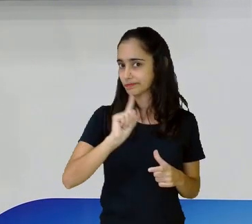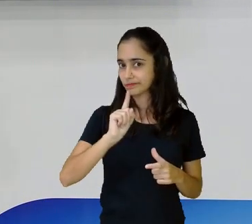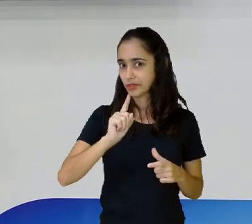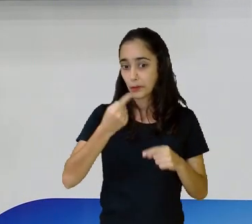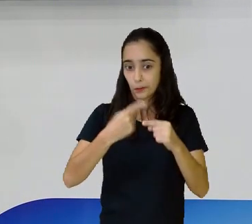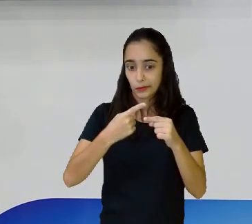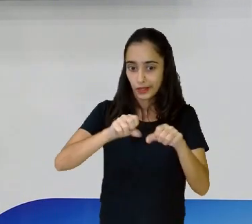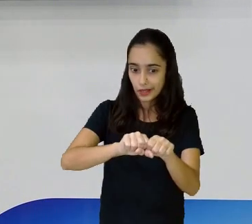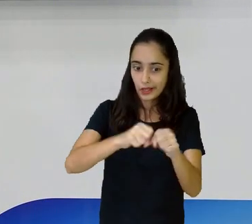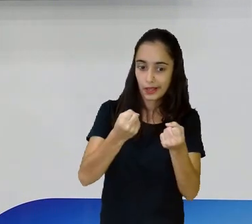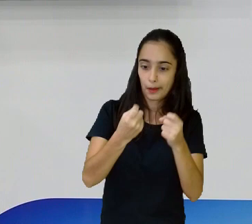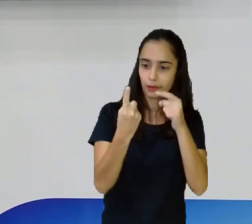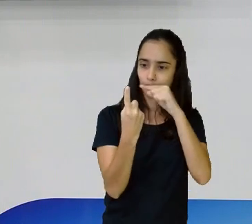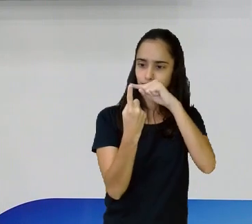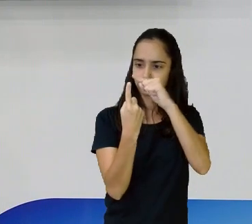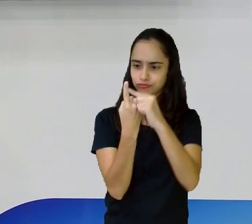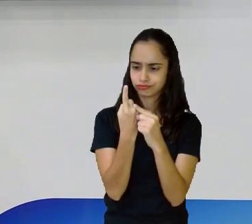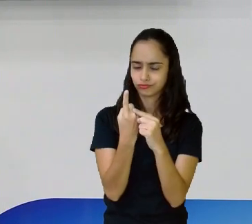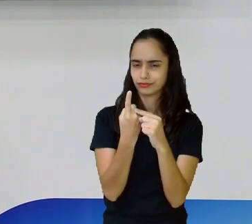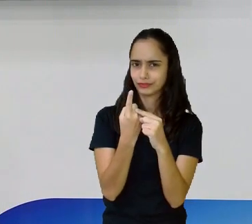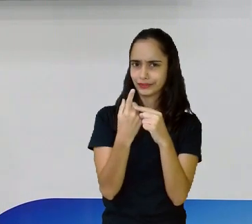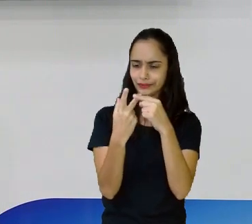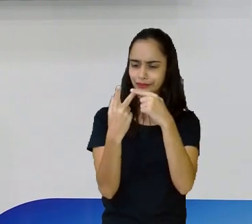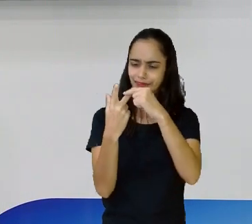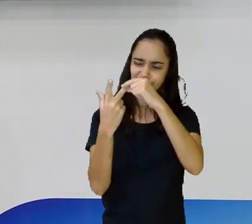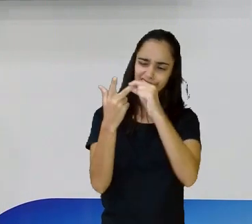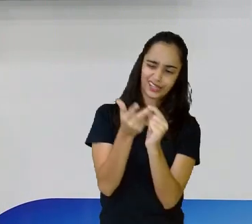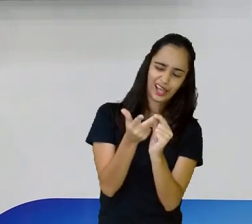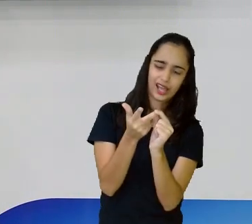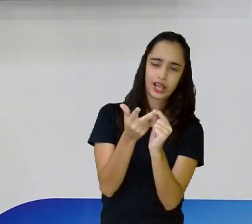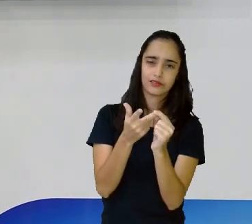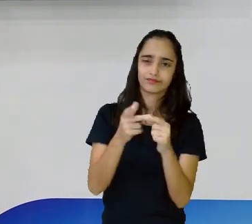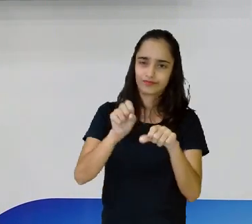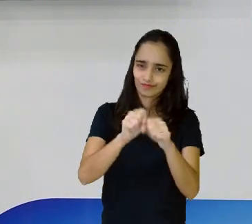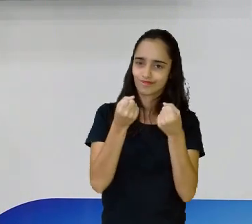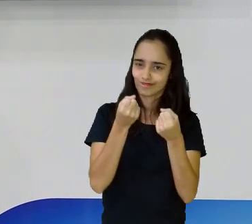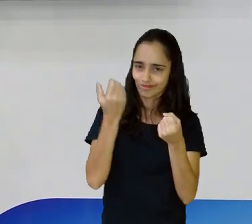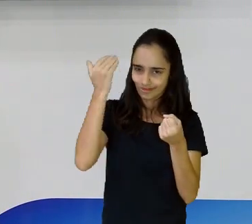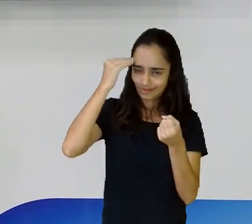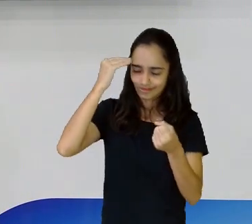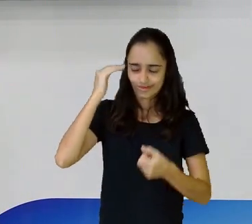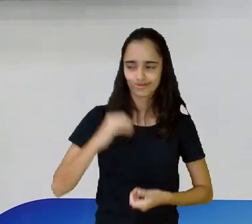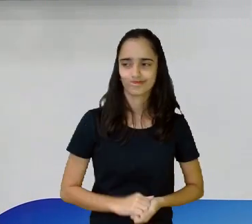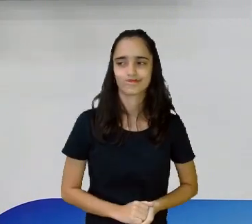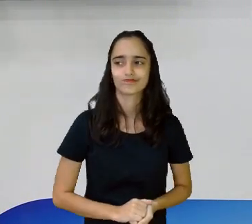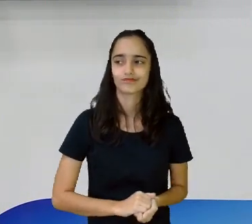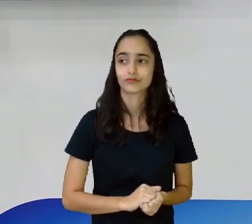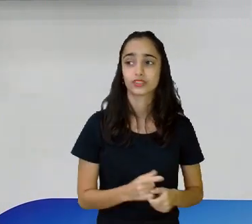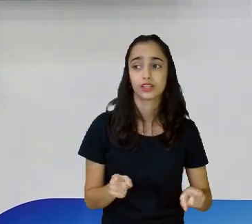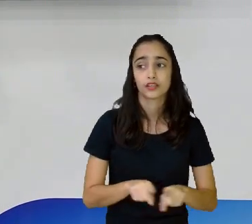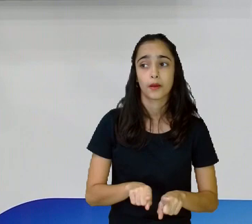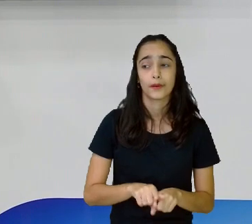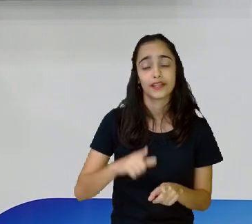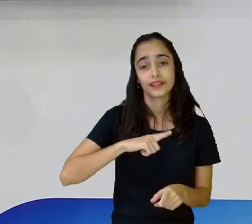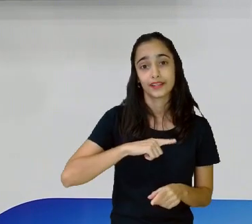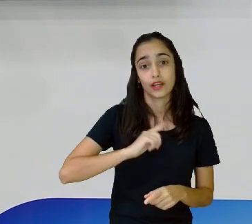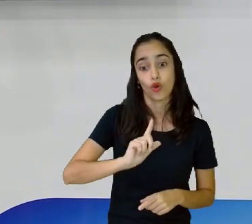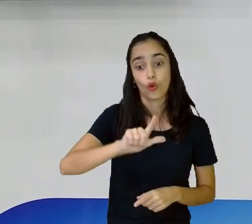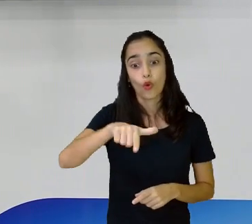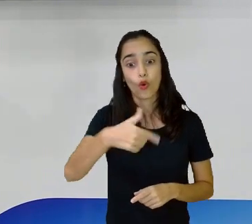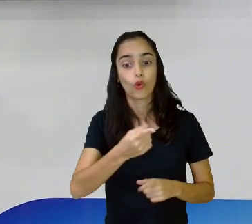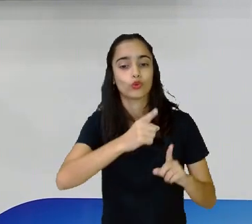gente vai quebrar, então a gente já percebe que é um ângulo menor que 90. Aí a gente tem o ângulo obtuso, ele